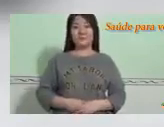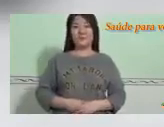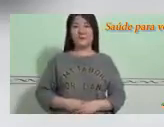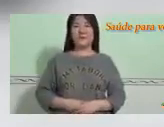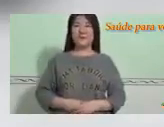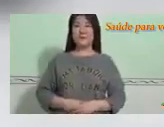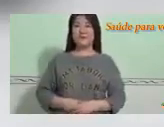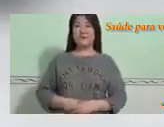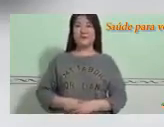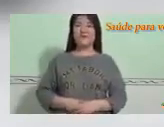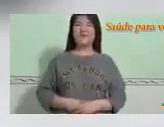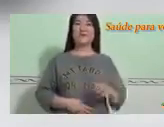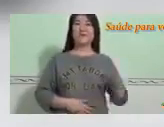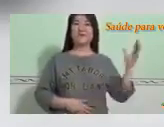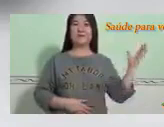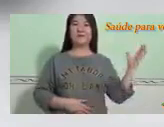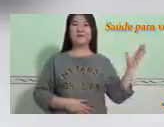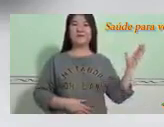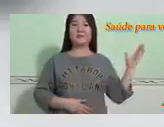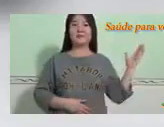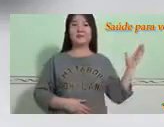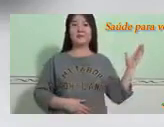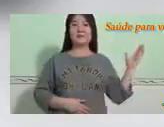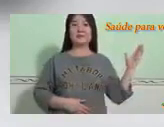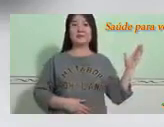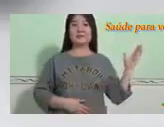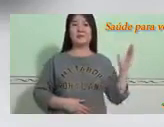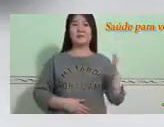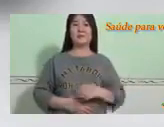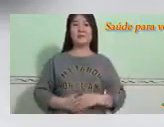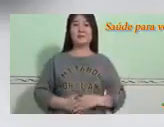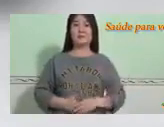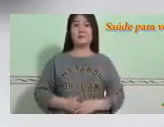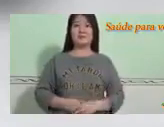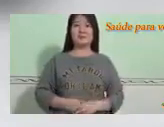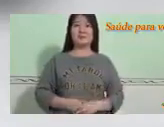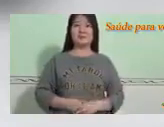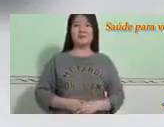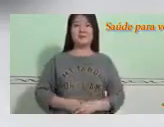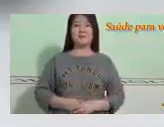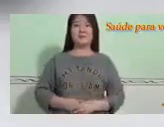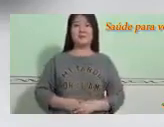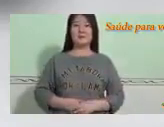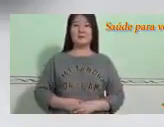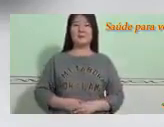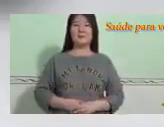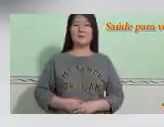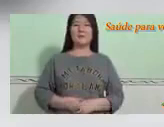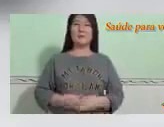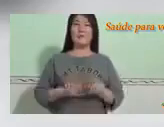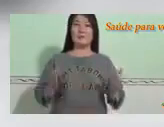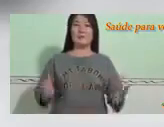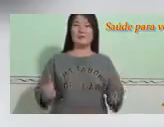do que o perda de memória, vírgula, que o é acento agudo o m s i n t o m a m u i t o p r e